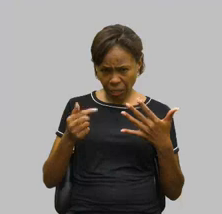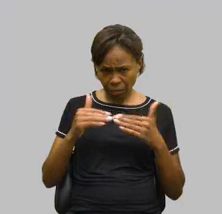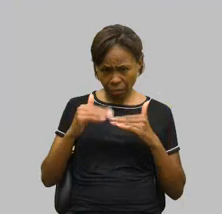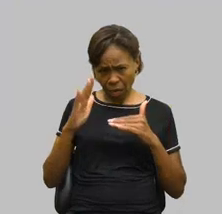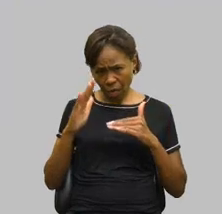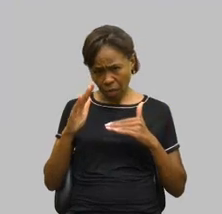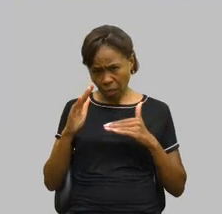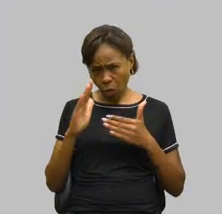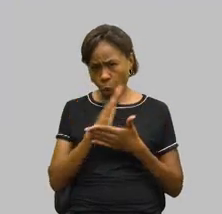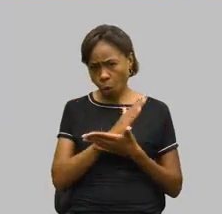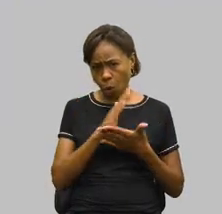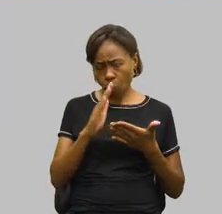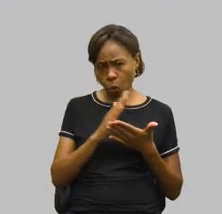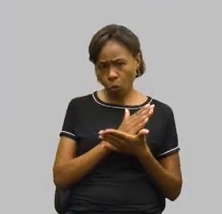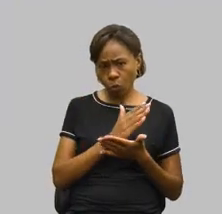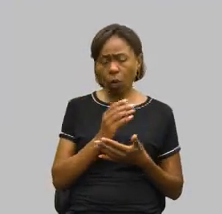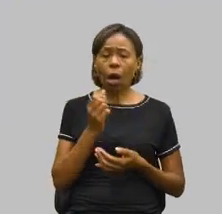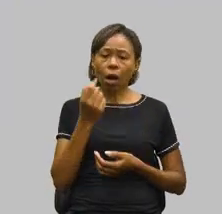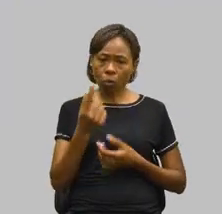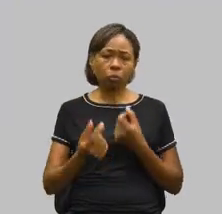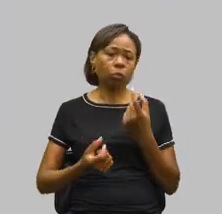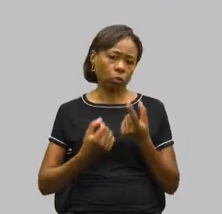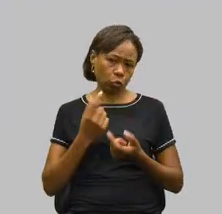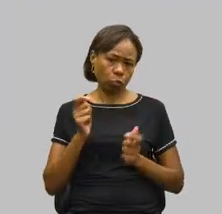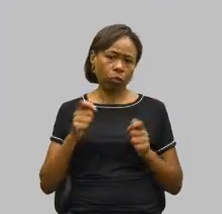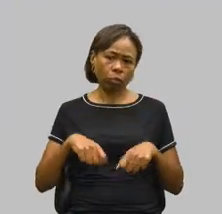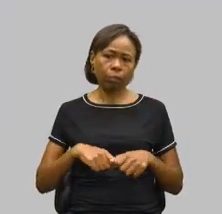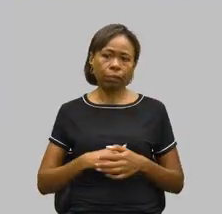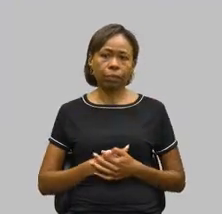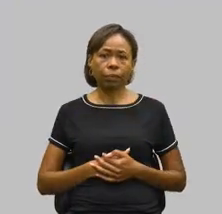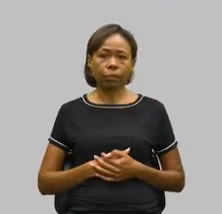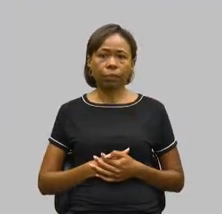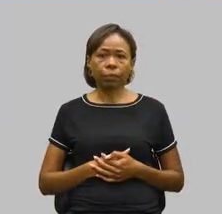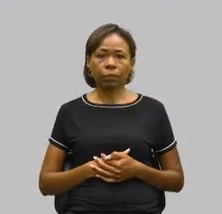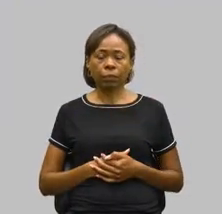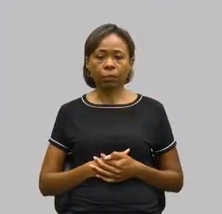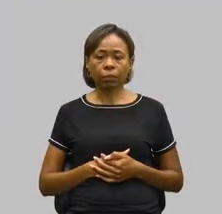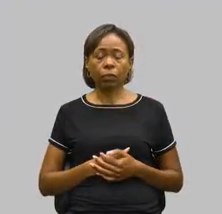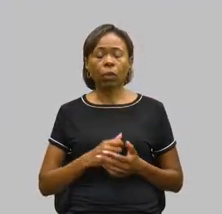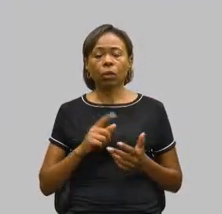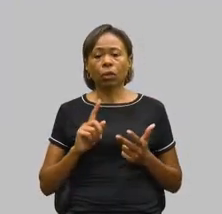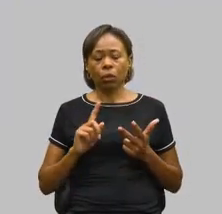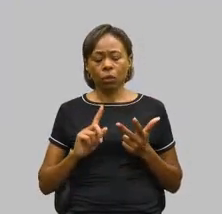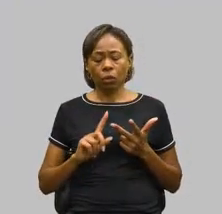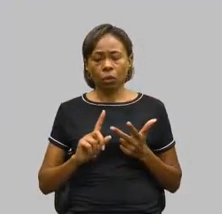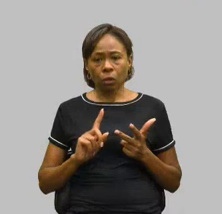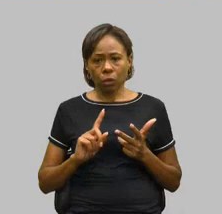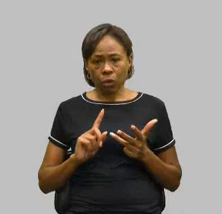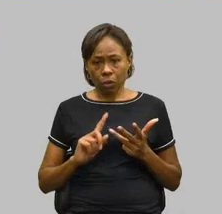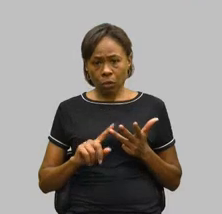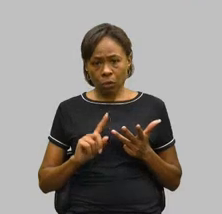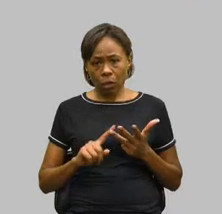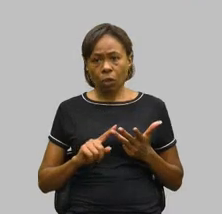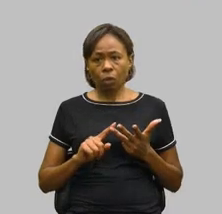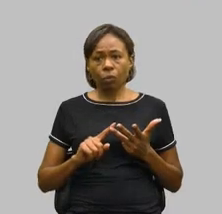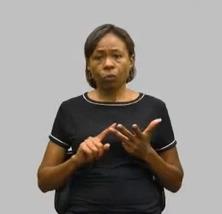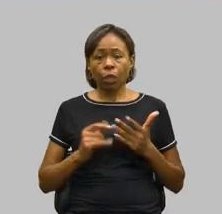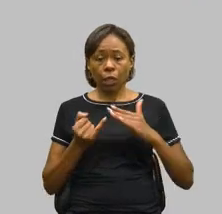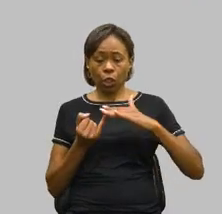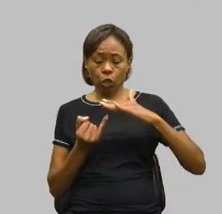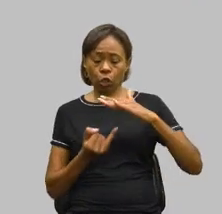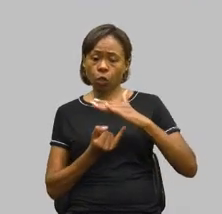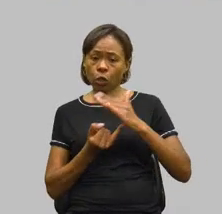quer pode citar todos ok em relação ao acolhimento institucional